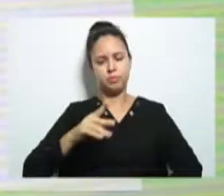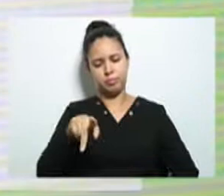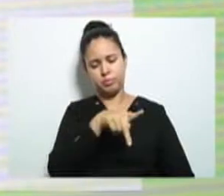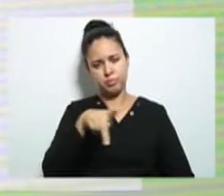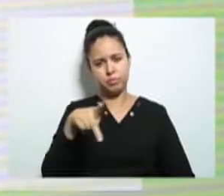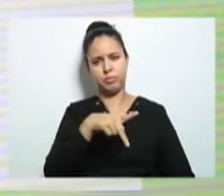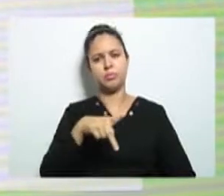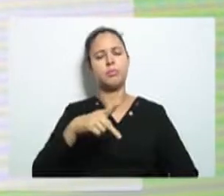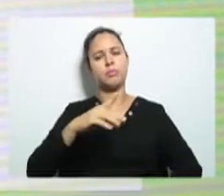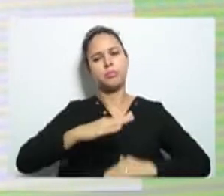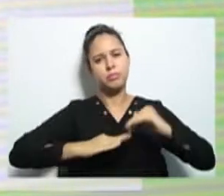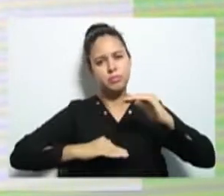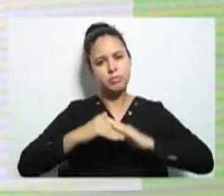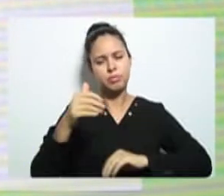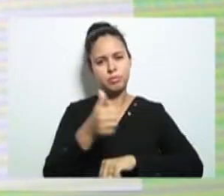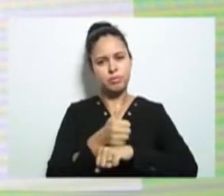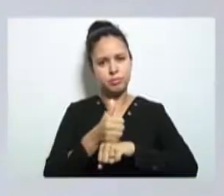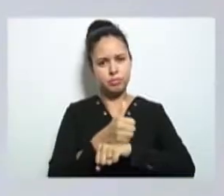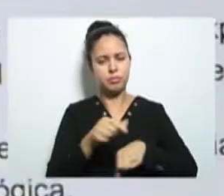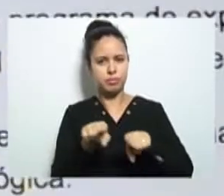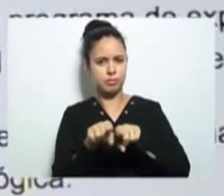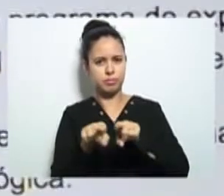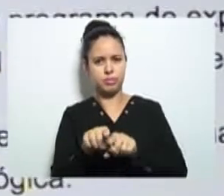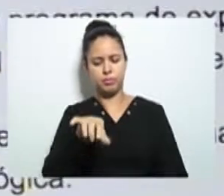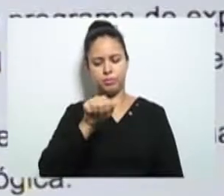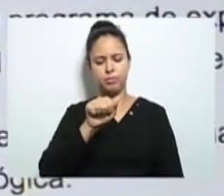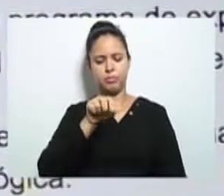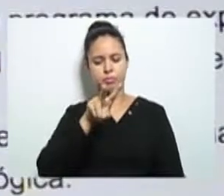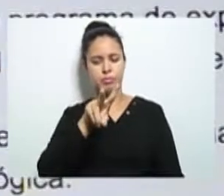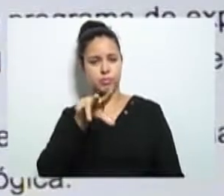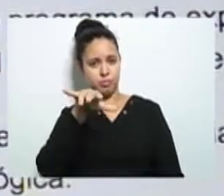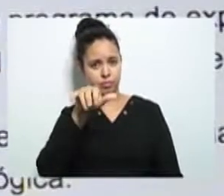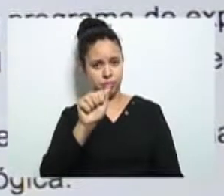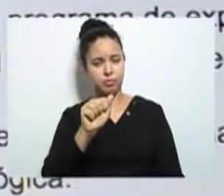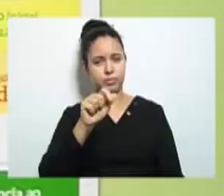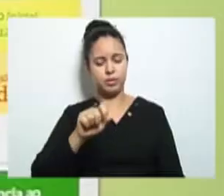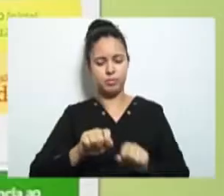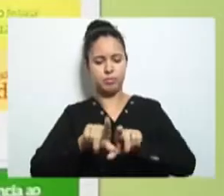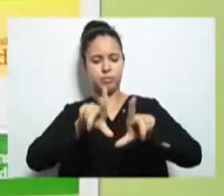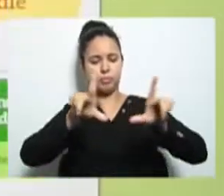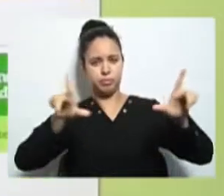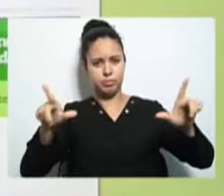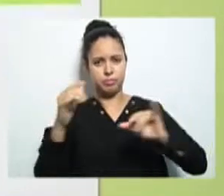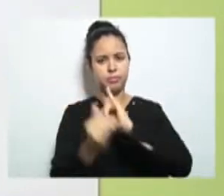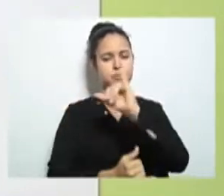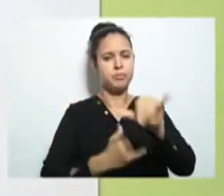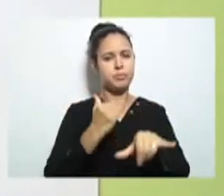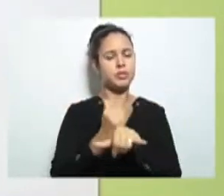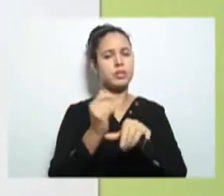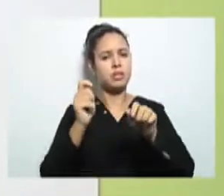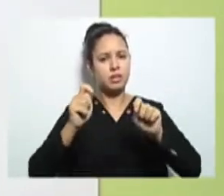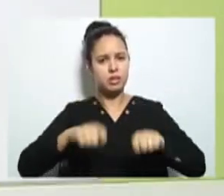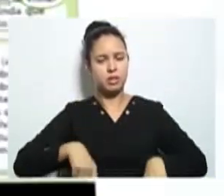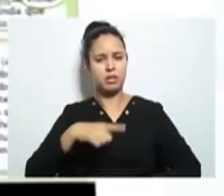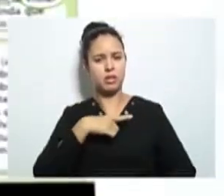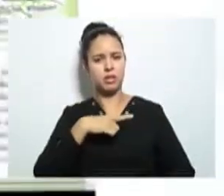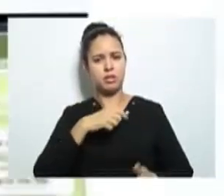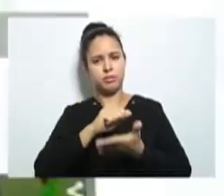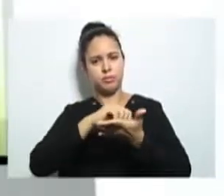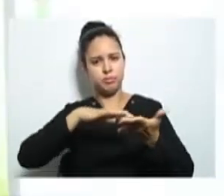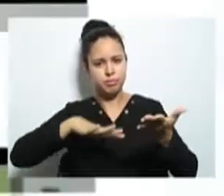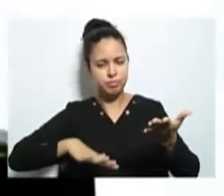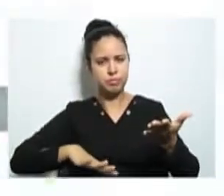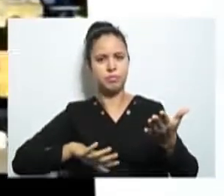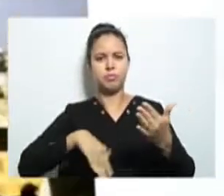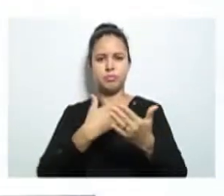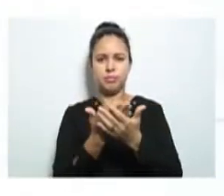AVA, Ambiente Virtual de Aprendizagem, é um suporte online para o aluno. Dá acesso às aulas e atividades de qualquer lugar